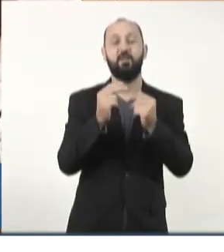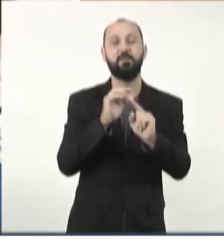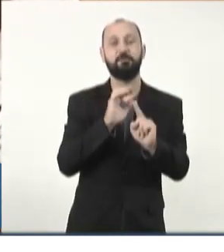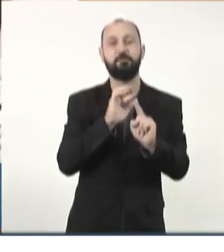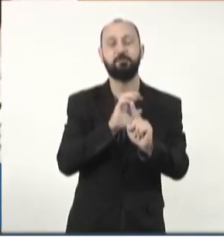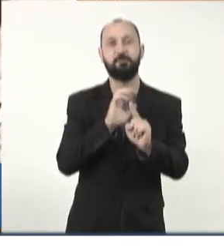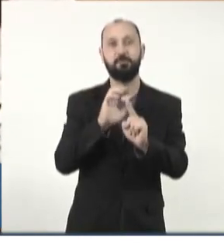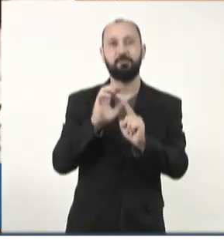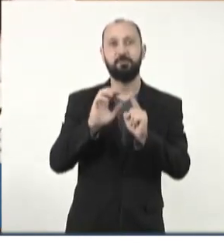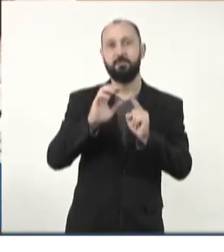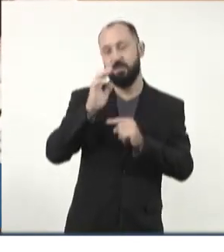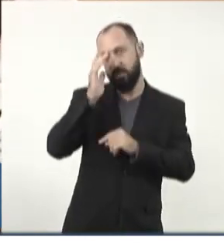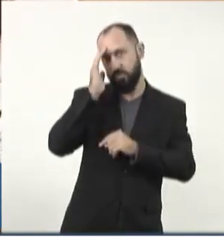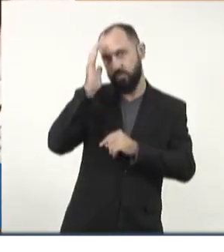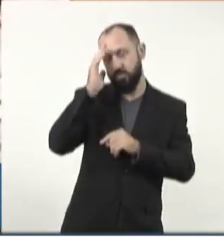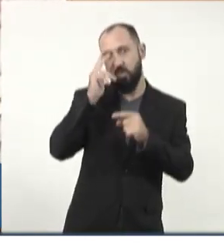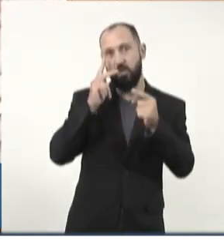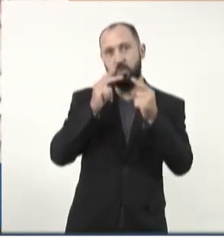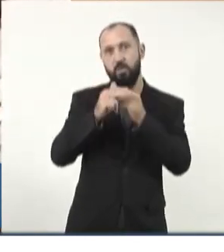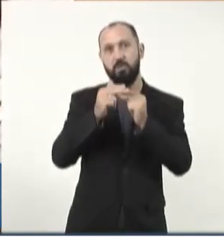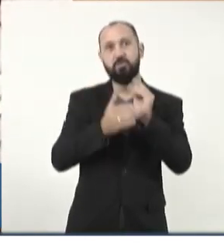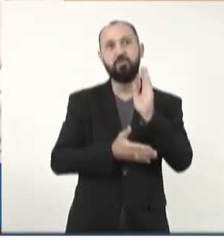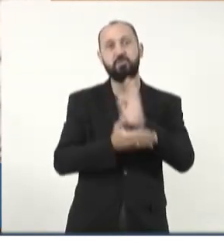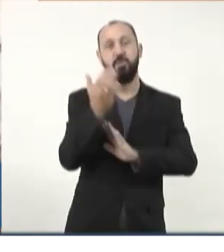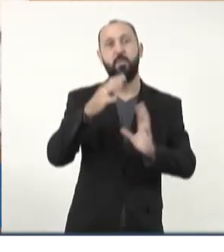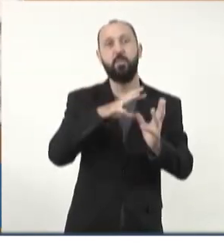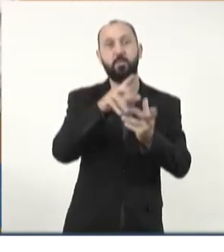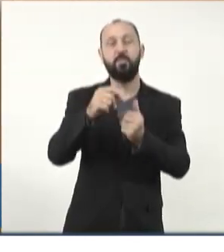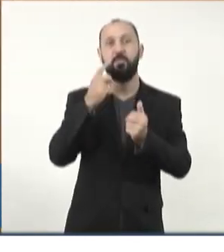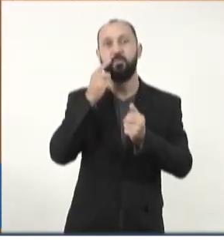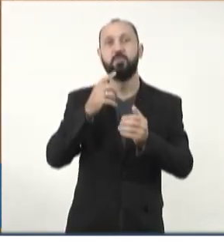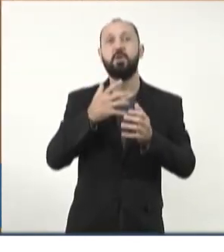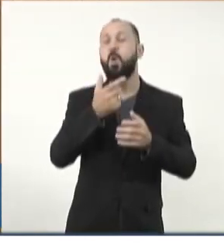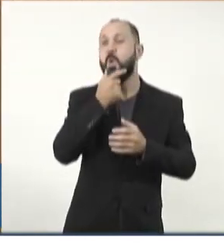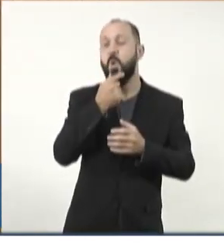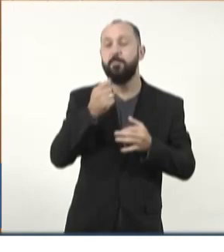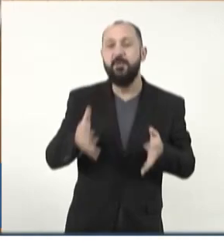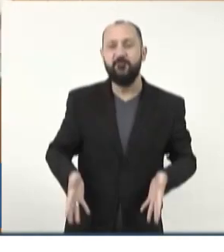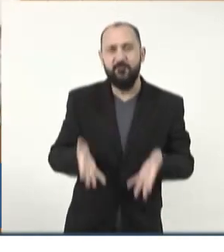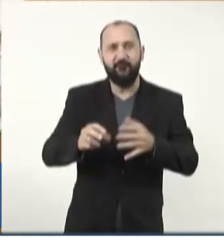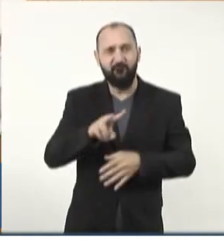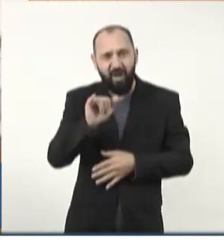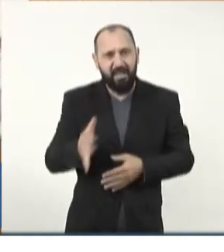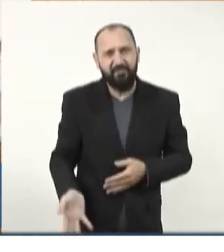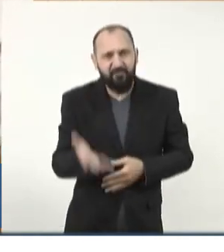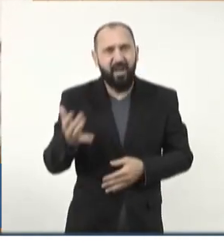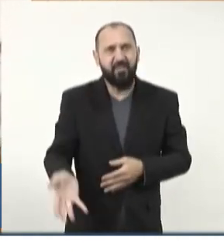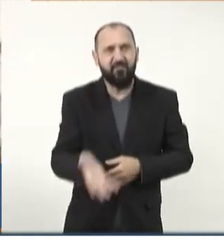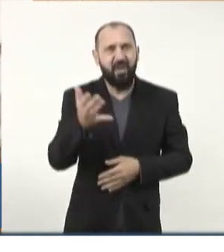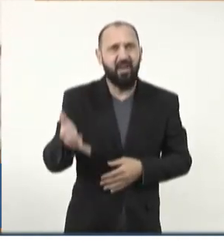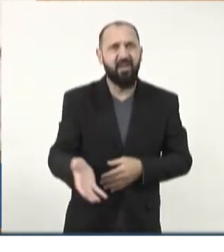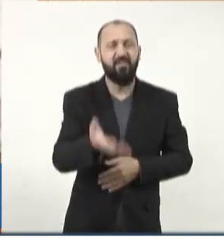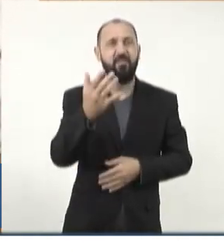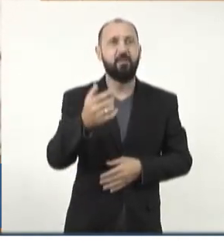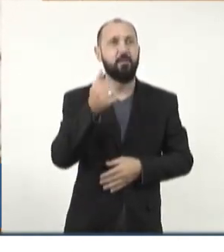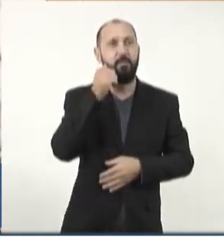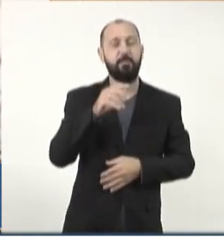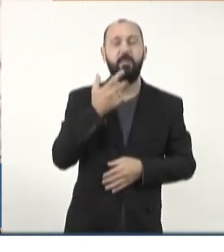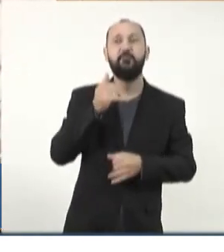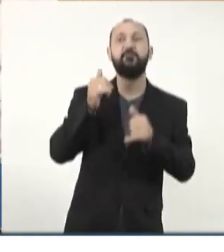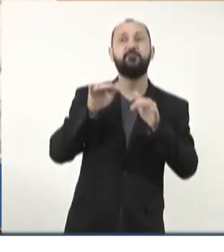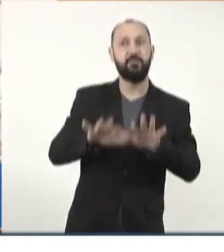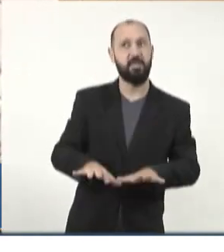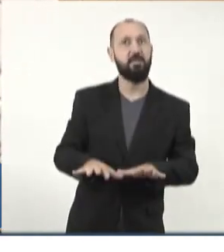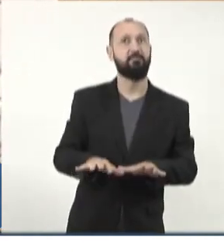minando o sonho da menina de ir para o mundo e a gente está incentivando o menino, vai para o mundo é seu. Para a menina a gente